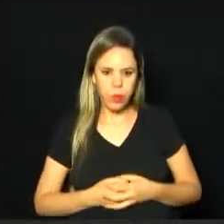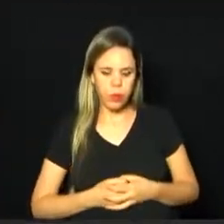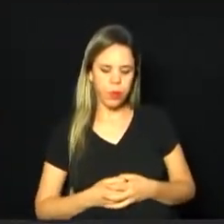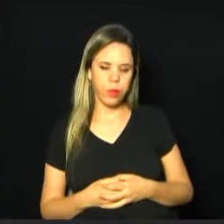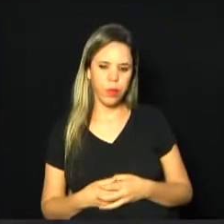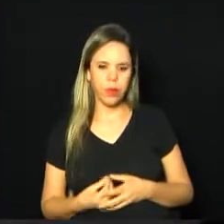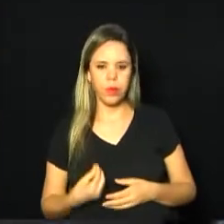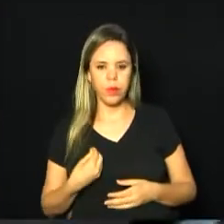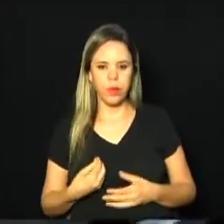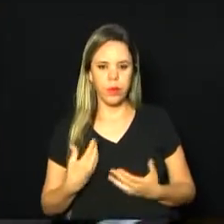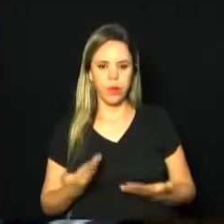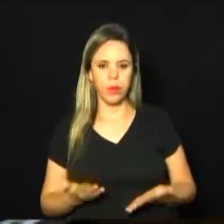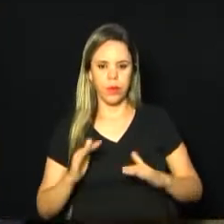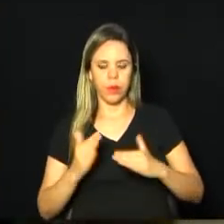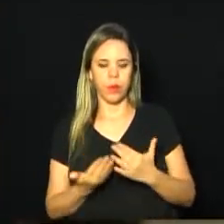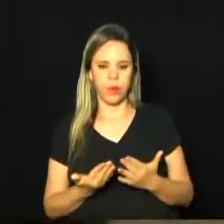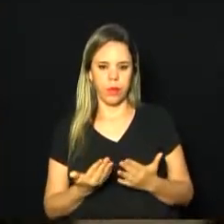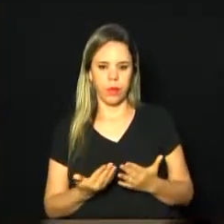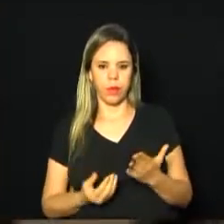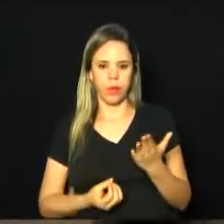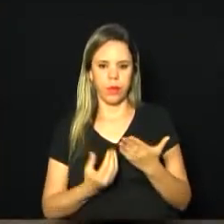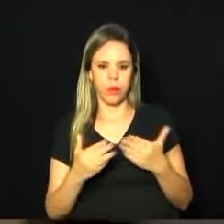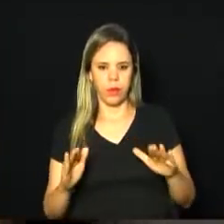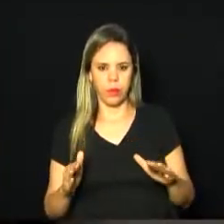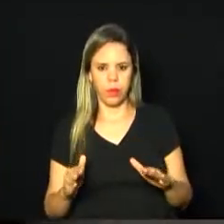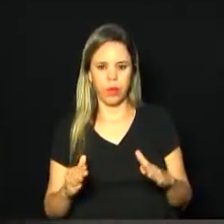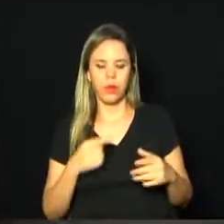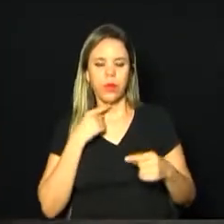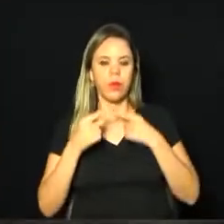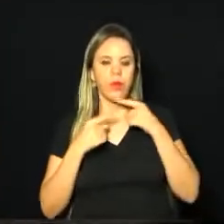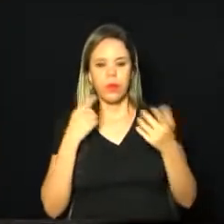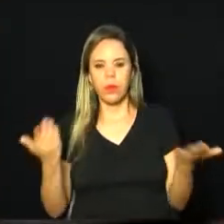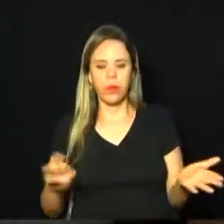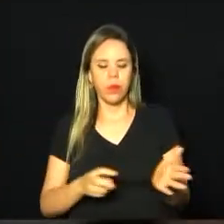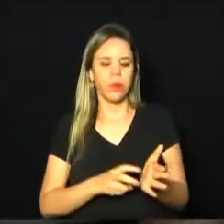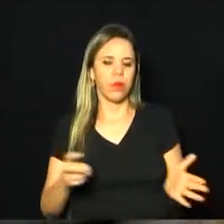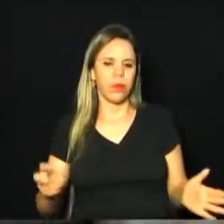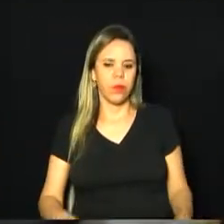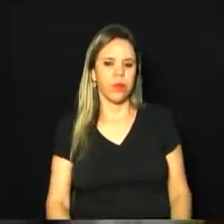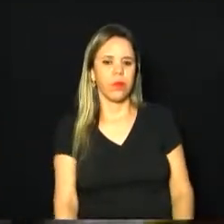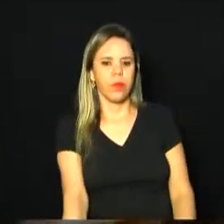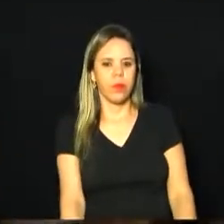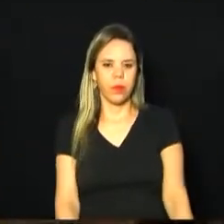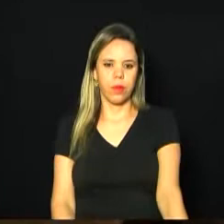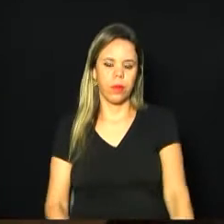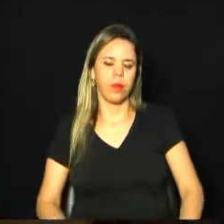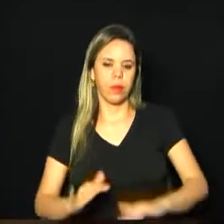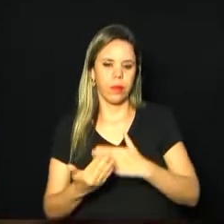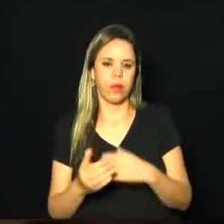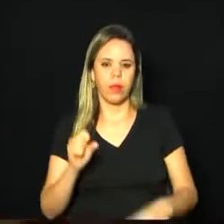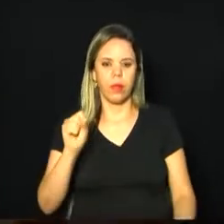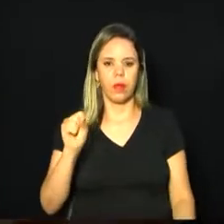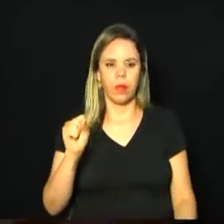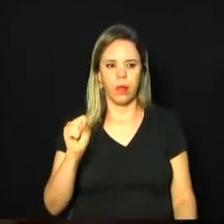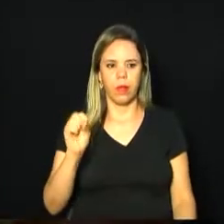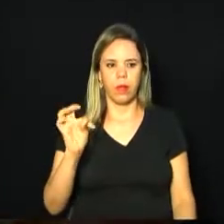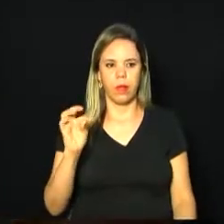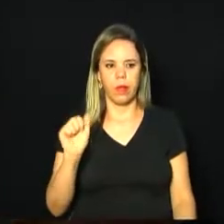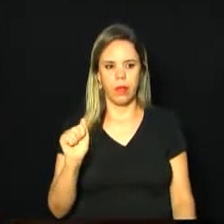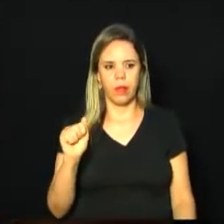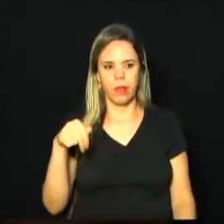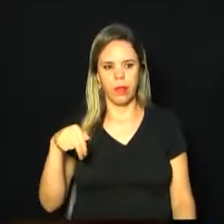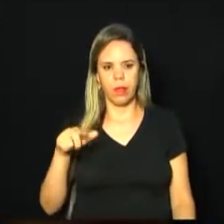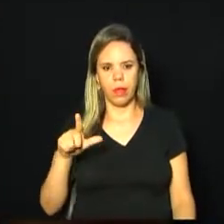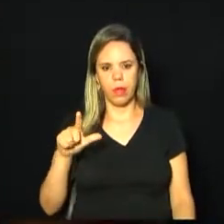está no bairro que suscitou as nossas dúvidas hoje pela manhã né Gabriel Vila Estanislau tem gente que tem